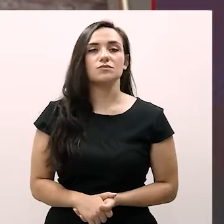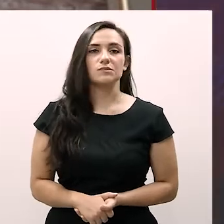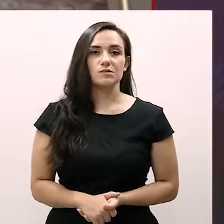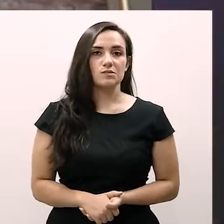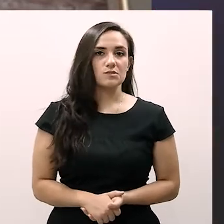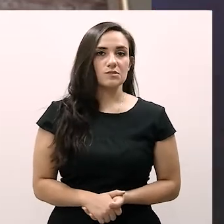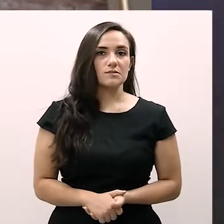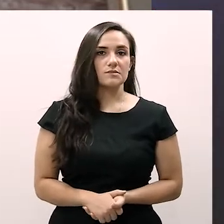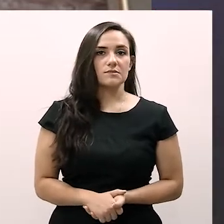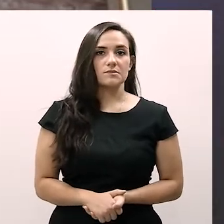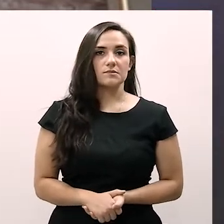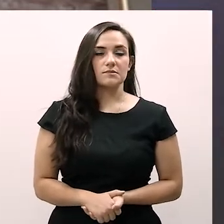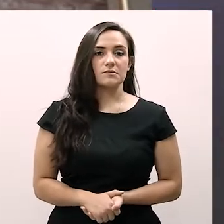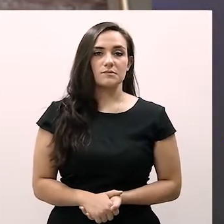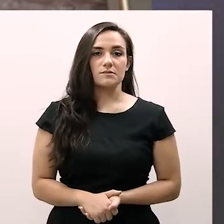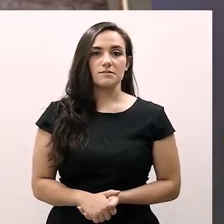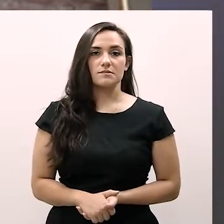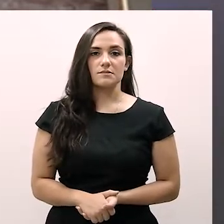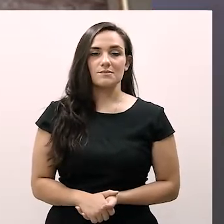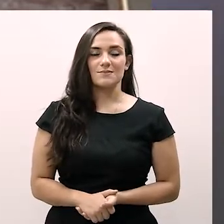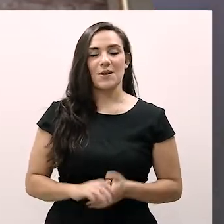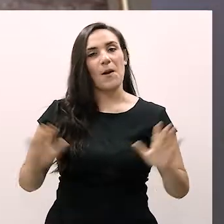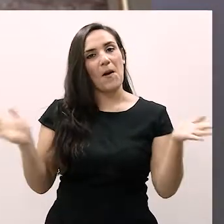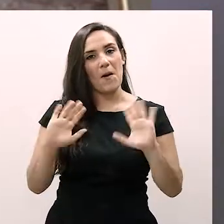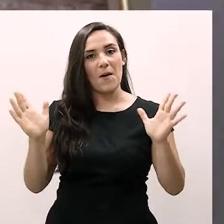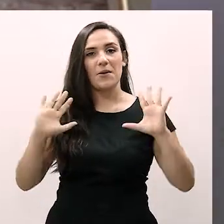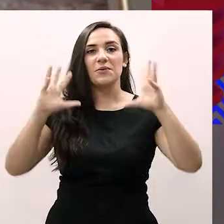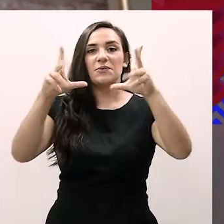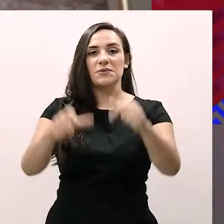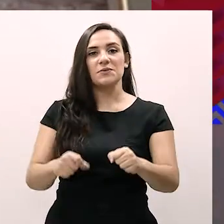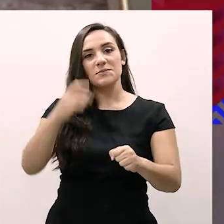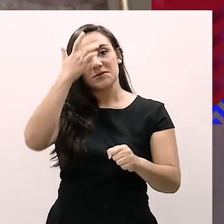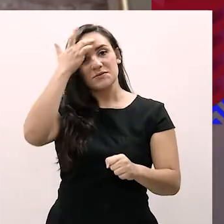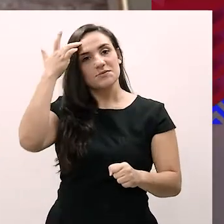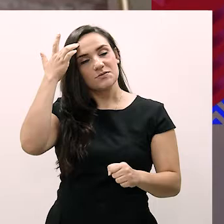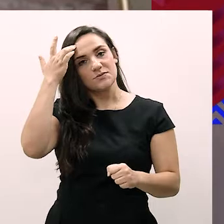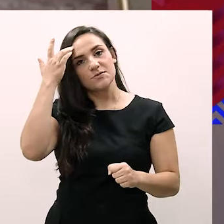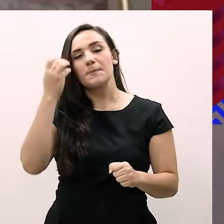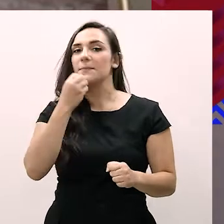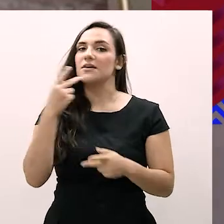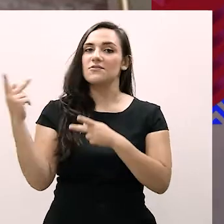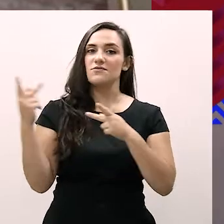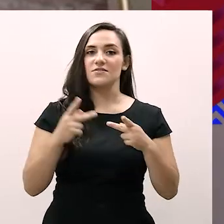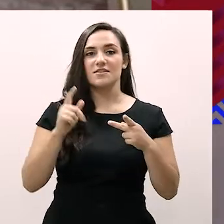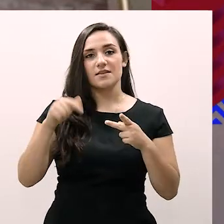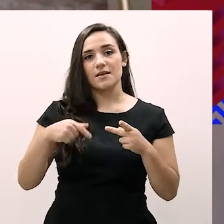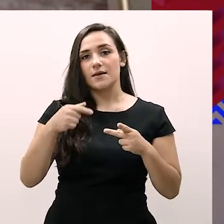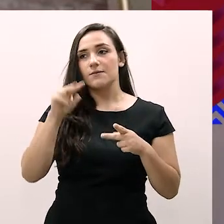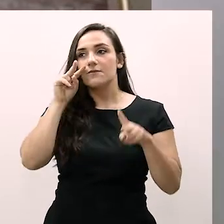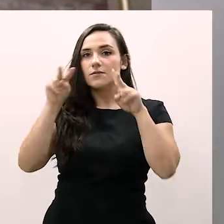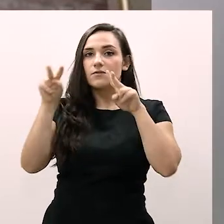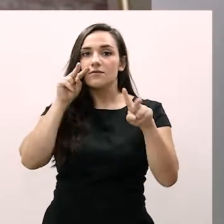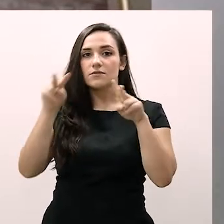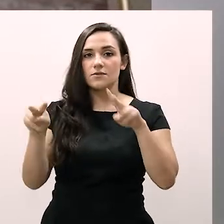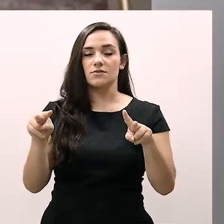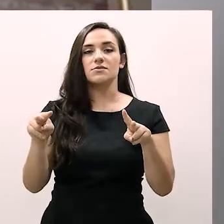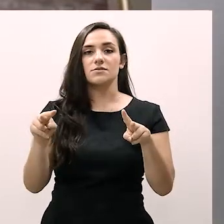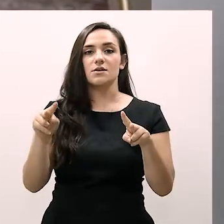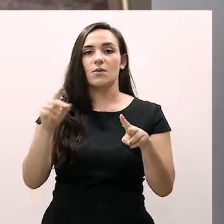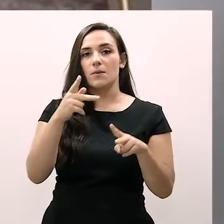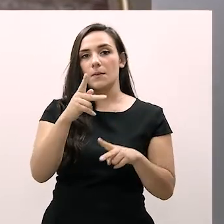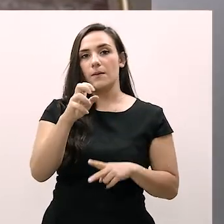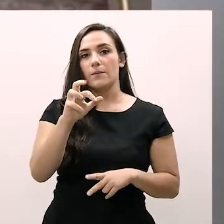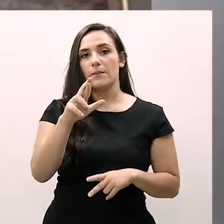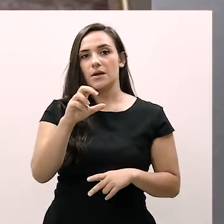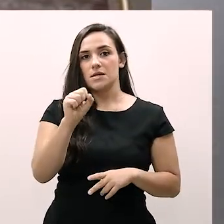Olá para todo mundo, seja muito bem-vindo ao Perspectiva, programa da TV Assembleia que discute os